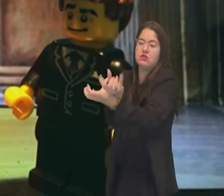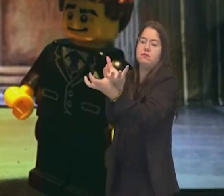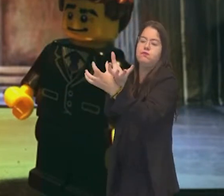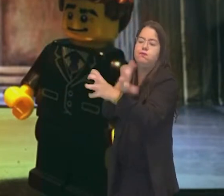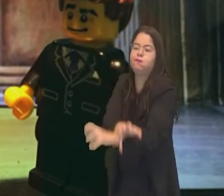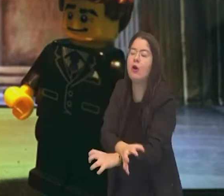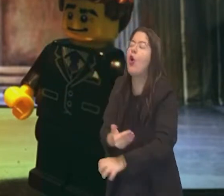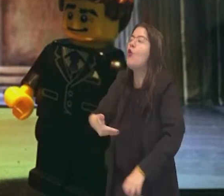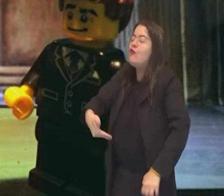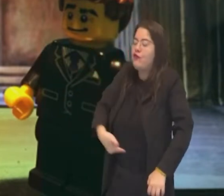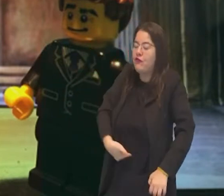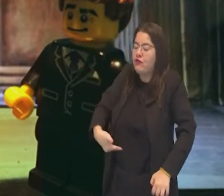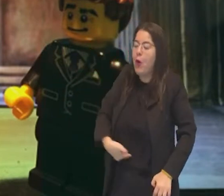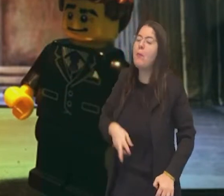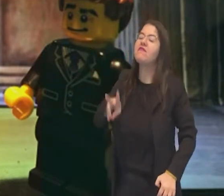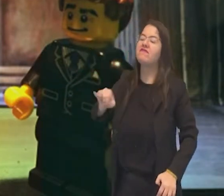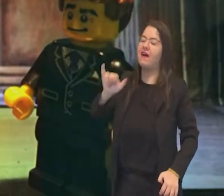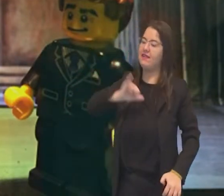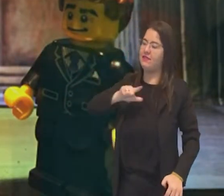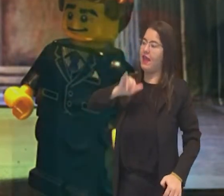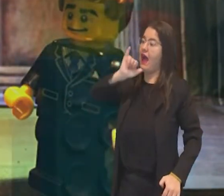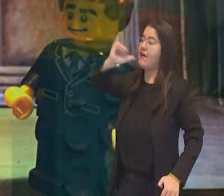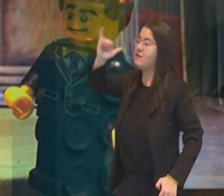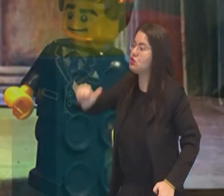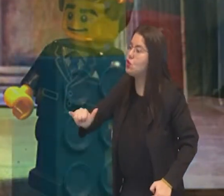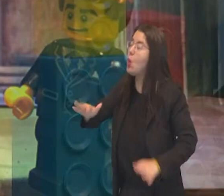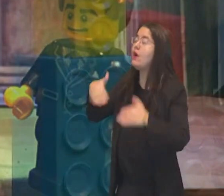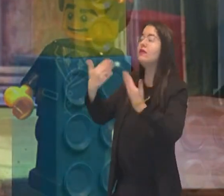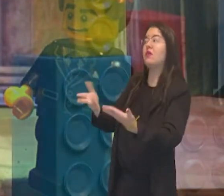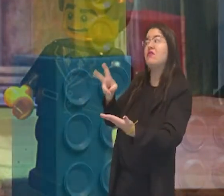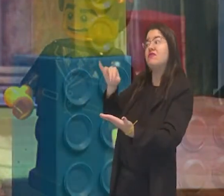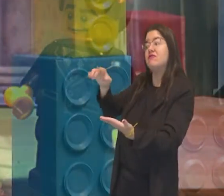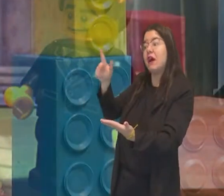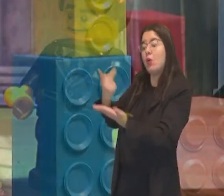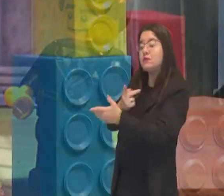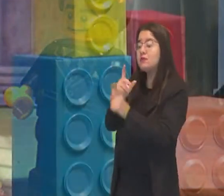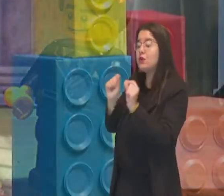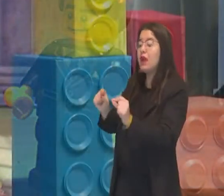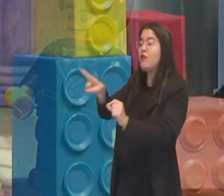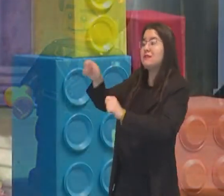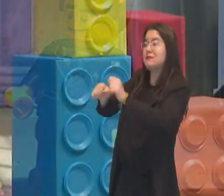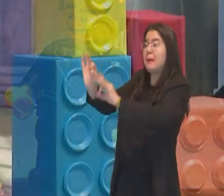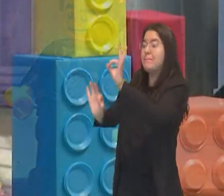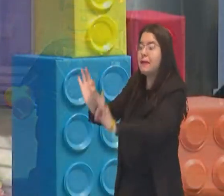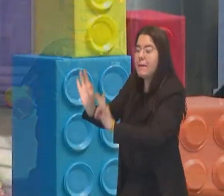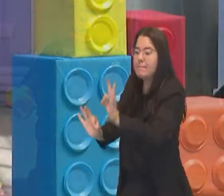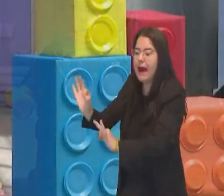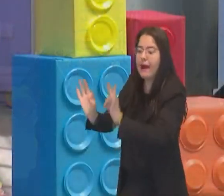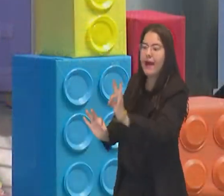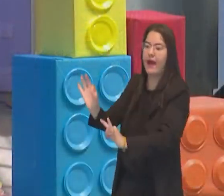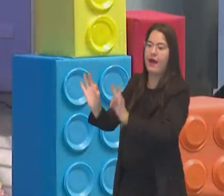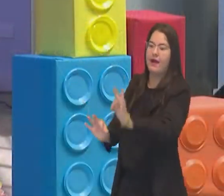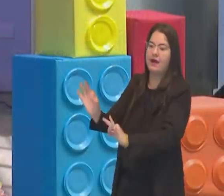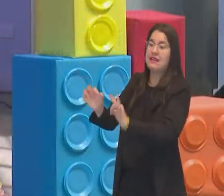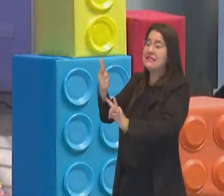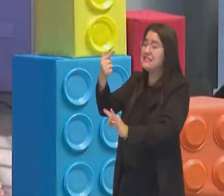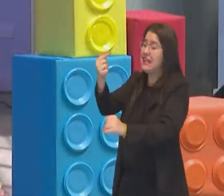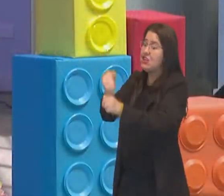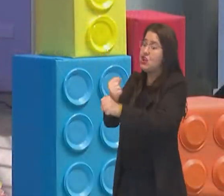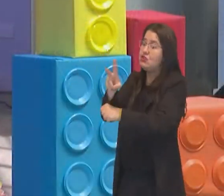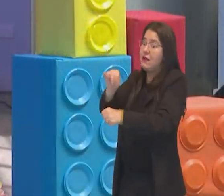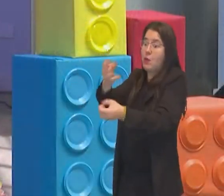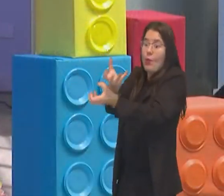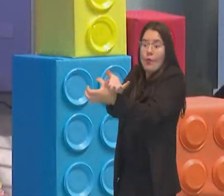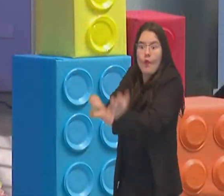fome. Então, o Senhor está querendo te avisar que você precisa se preparar para esses 7 anos de escassez.